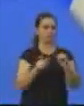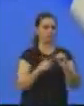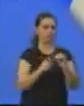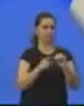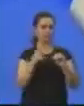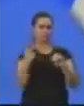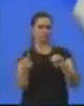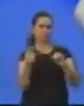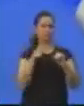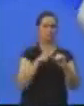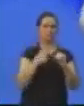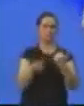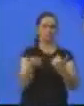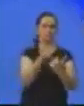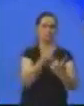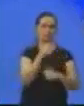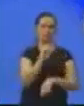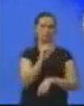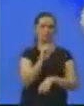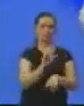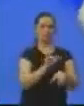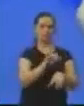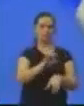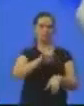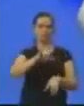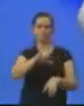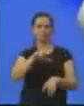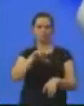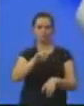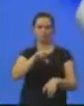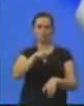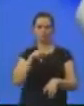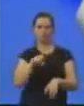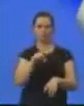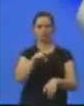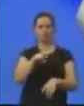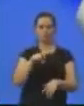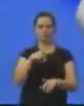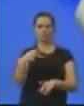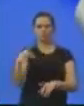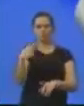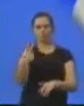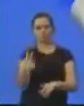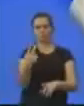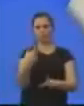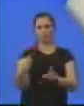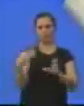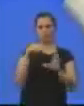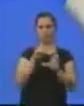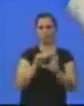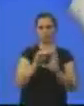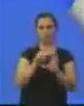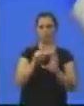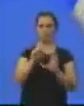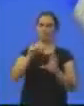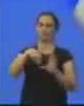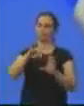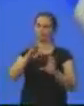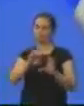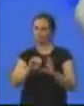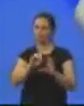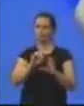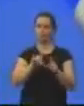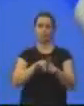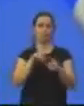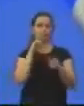2? Então eu vou lá, no eixo x, onde tem x igual a 2, eu vou marcar o ponto. Aí você olha para a tua função e a tua função tem